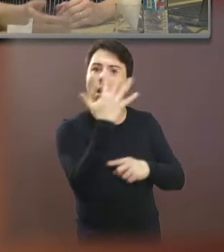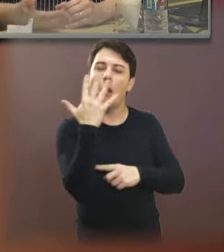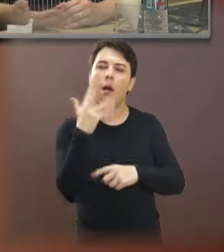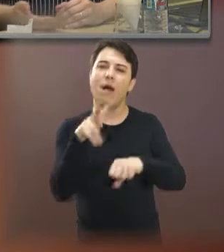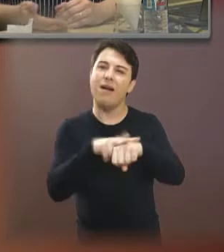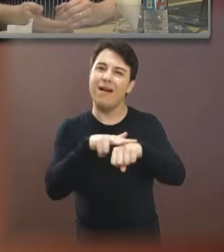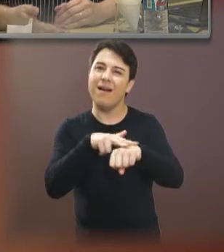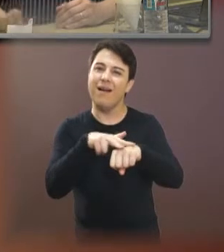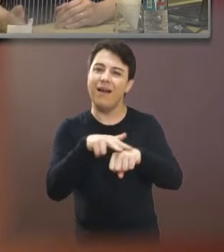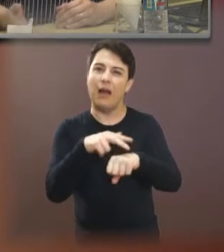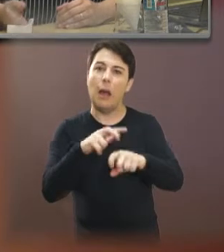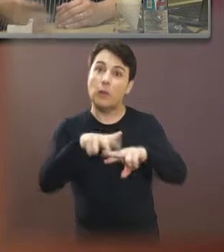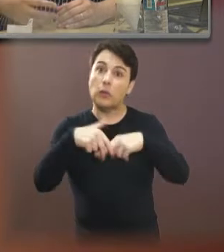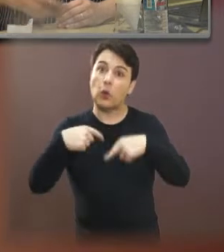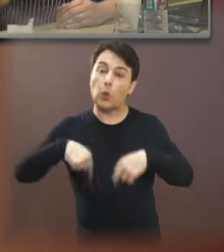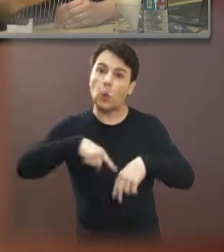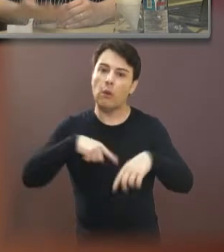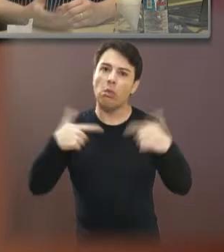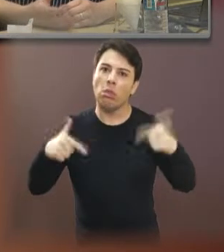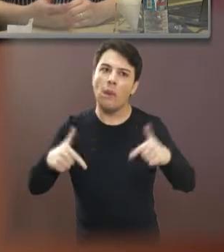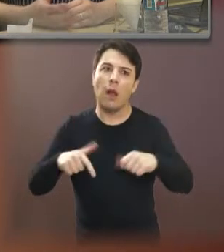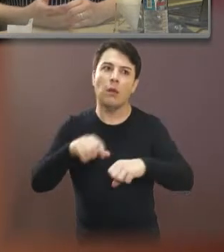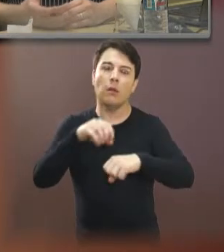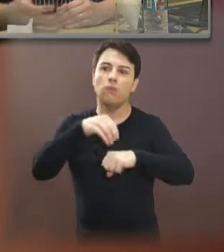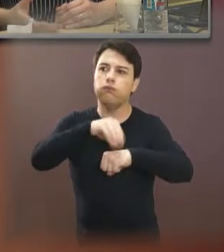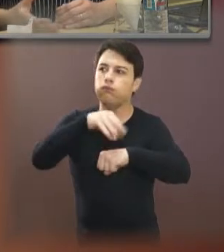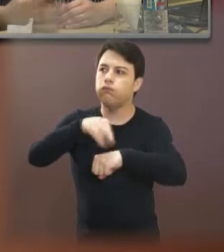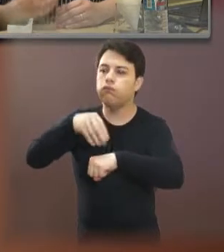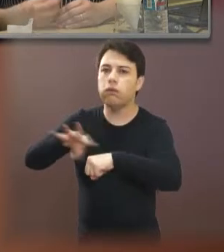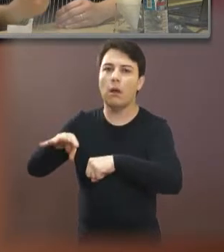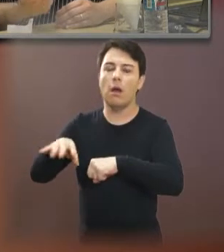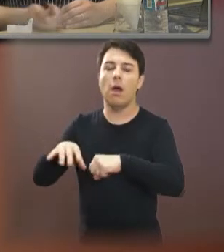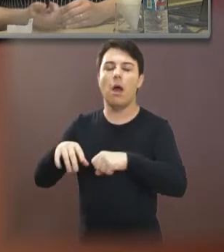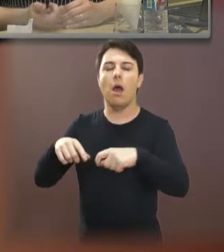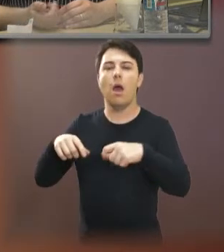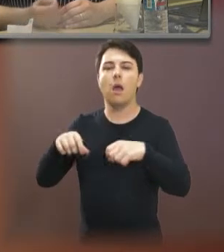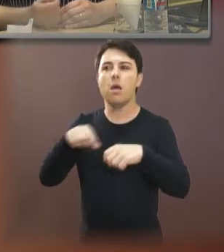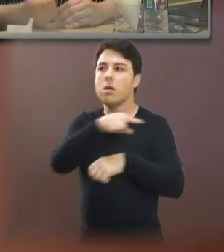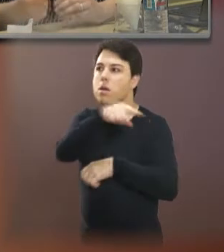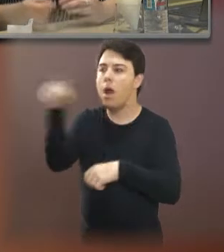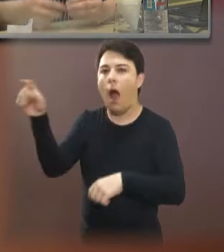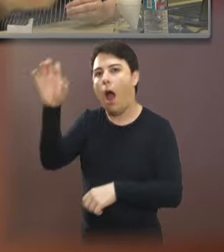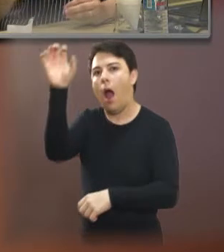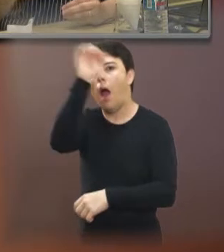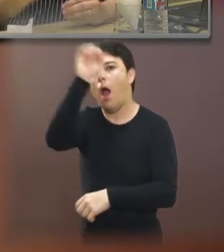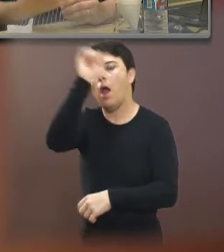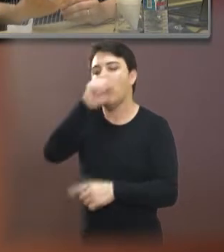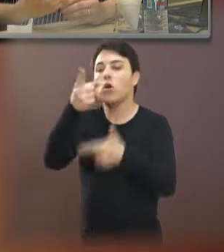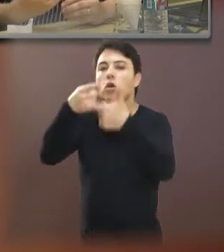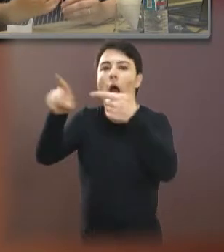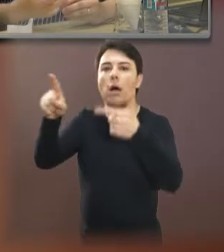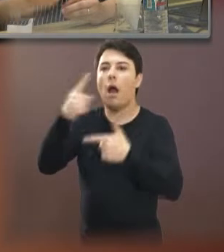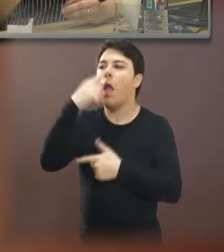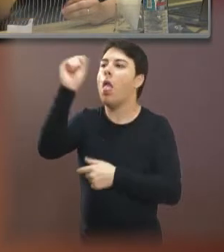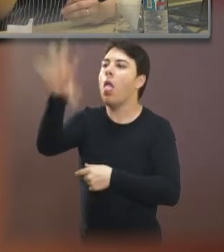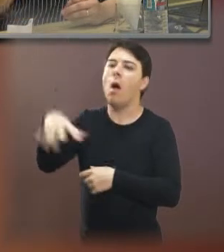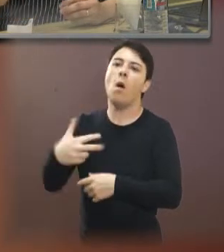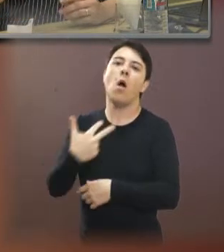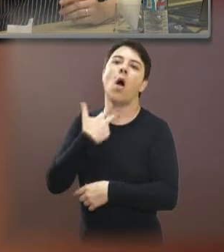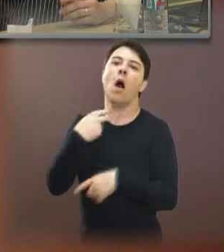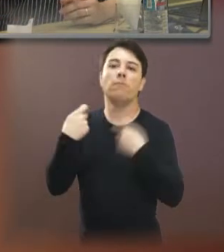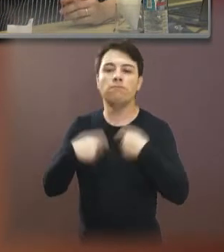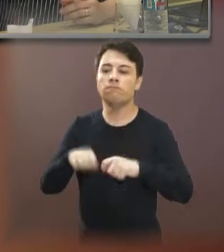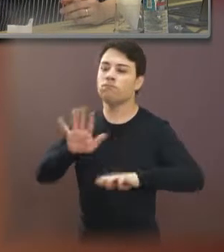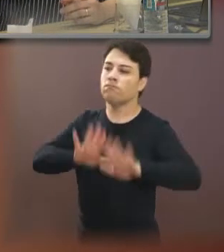trabalho grande de educação ambiental. Esse diagnóstico da Bacia das Cruzes mostra um comprometimento dessa bacia. Nós